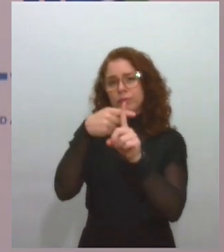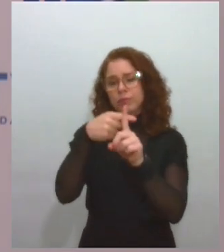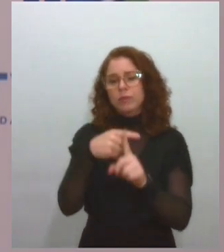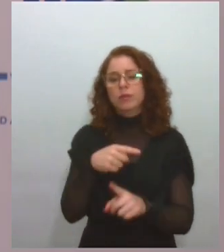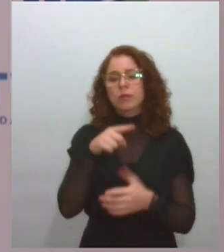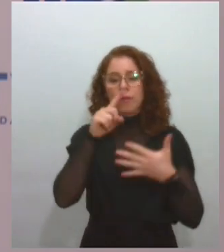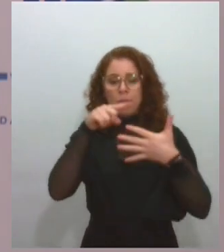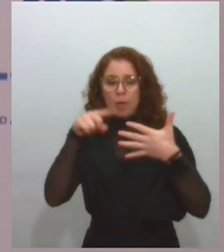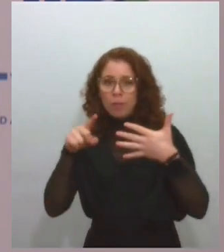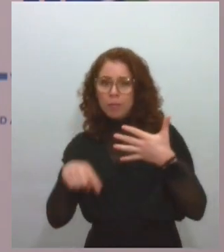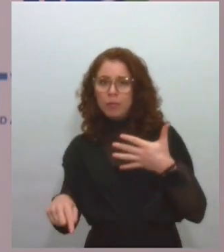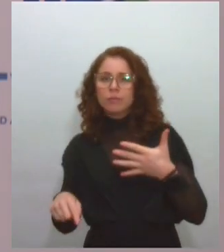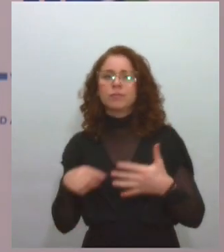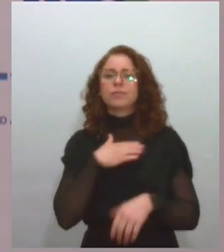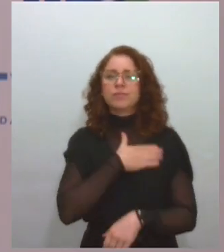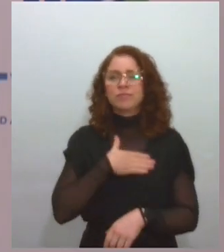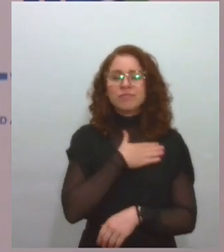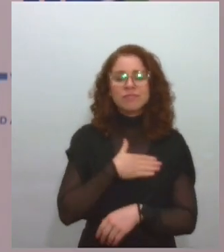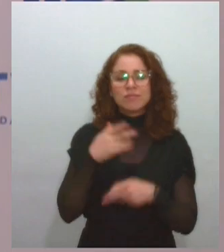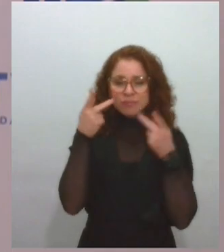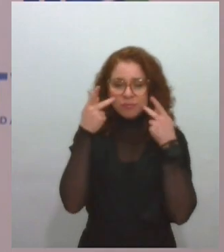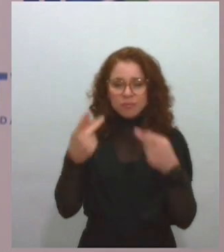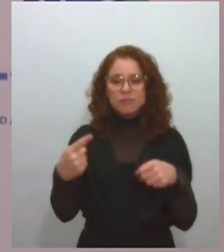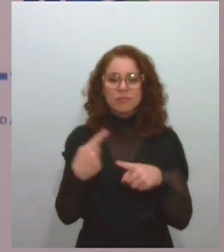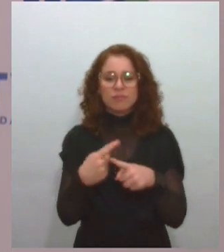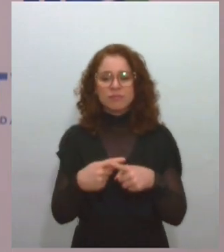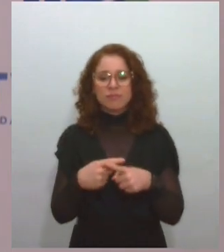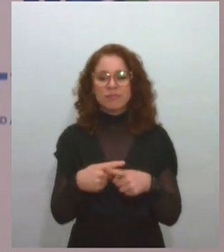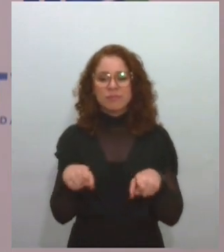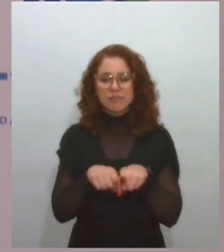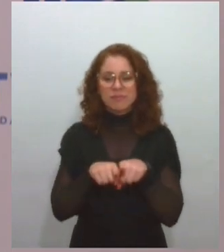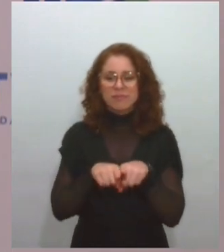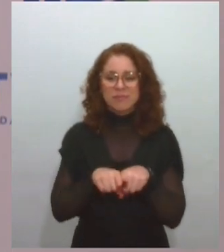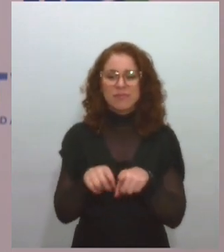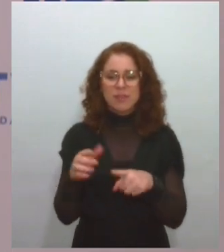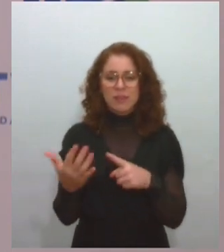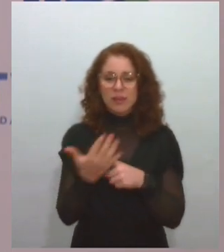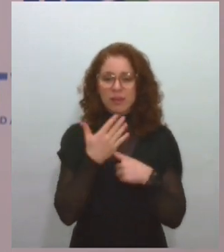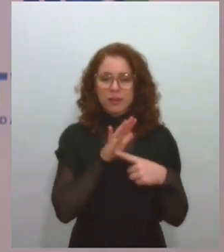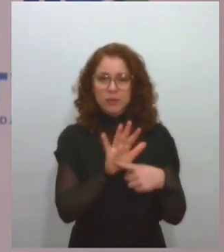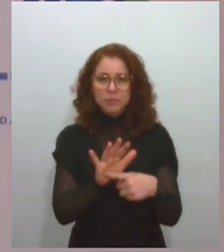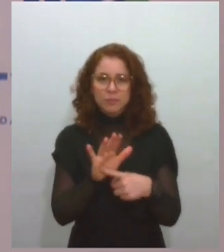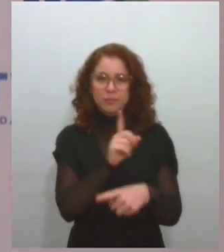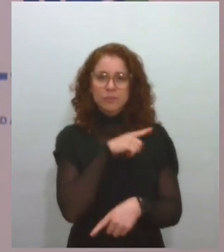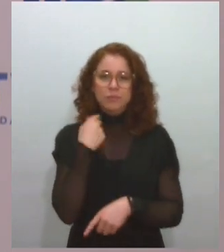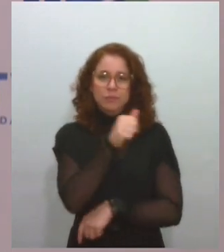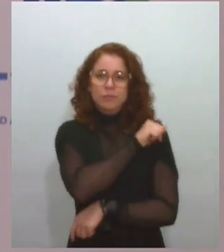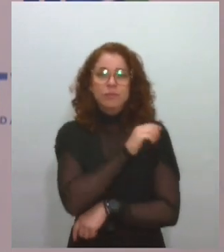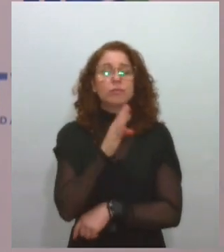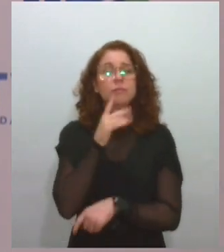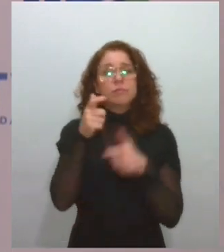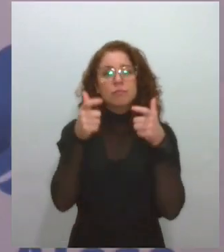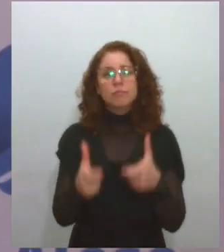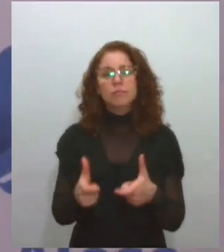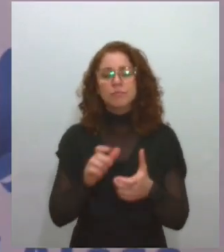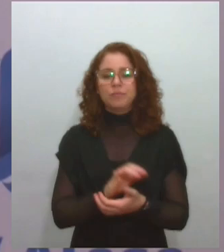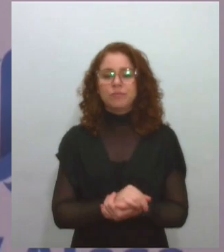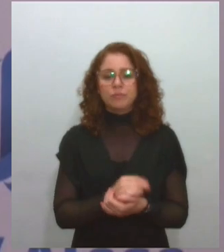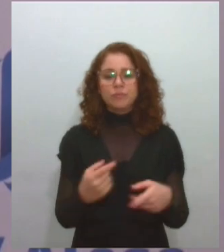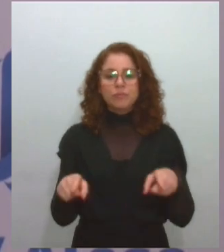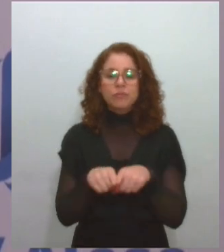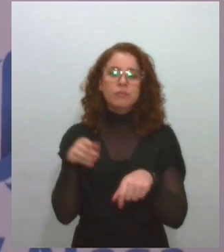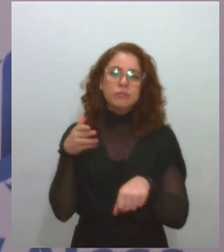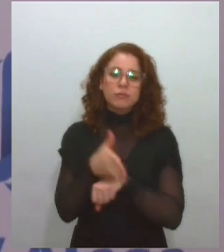visita porque também ajuda nós alunos a conhecer o local, a participarmos também. É um